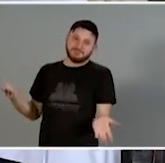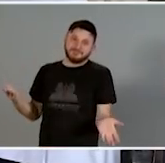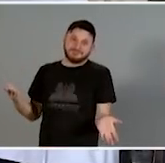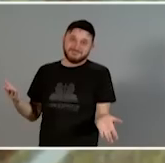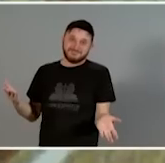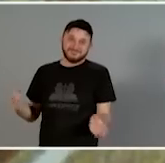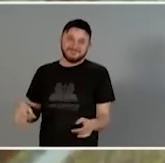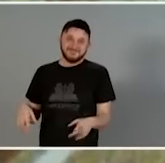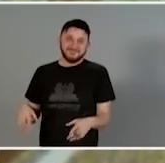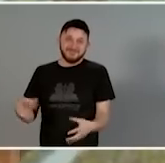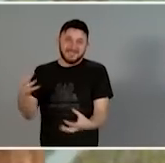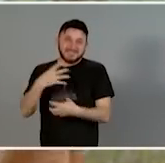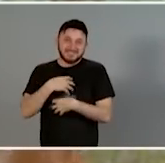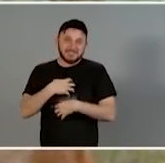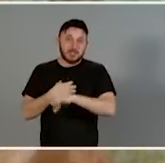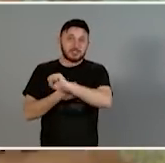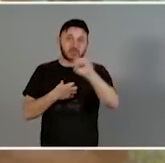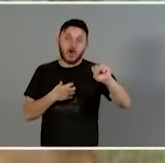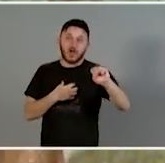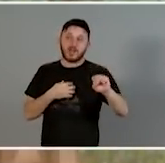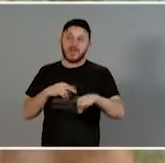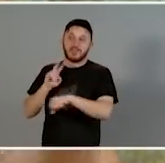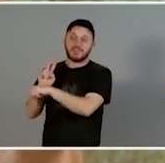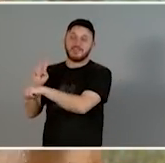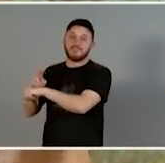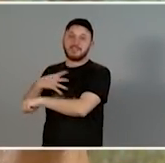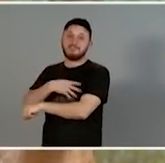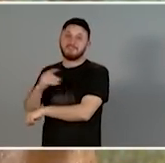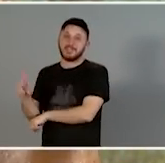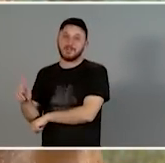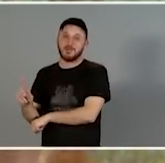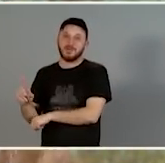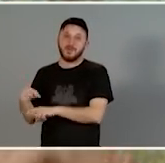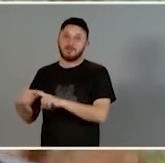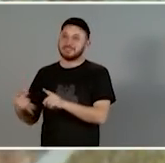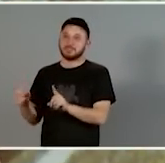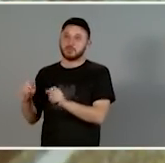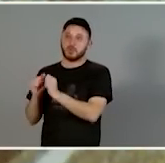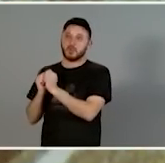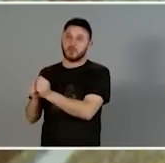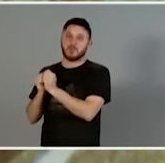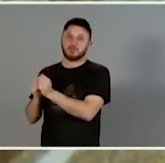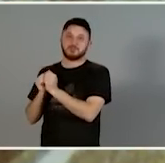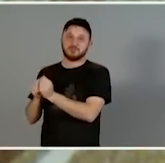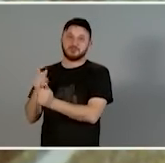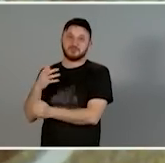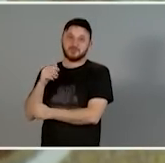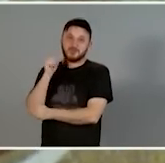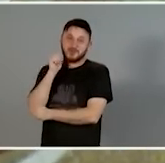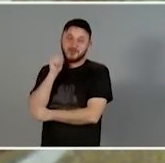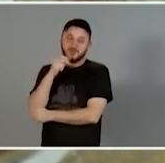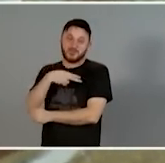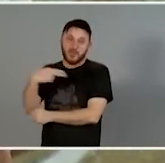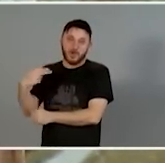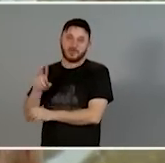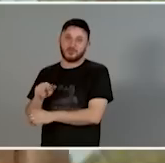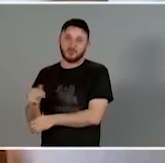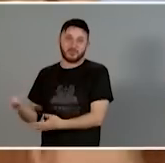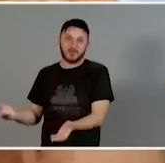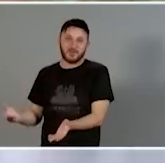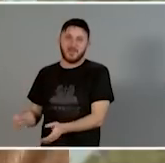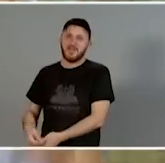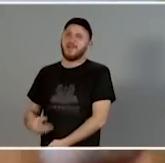No sentido que foi do lado do filho, não queria perder o filho. E aí você carrega a vida inteira esse fardo